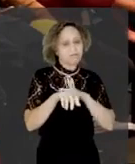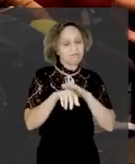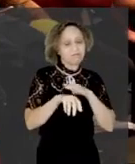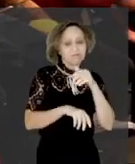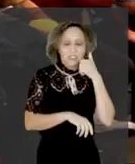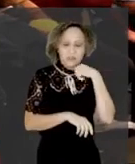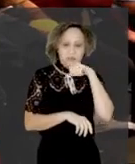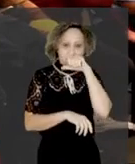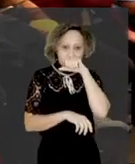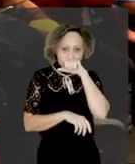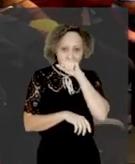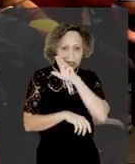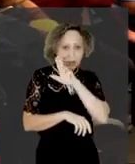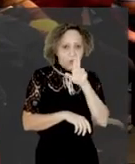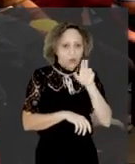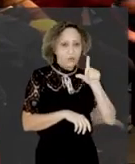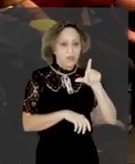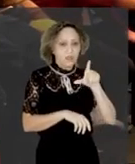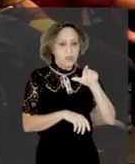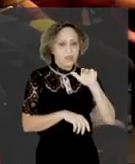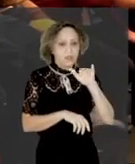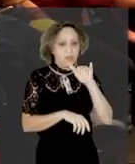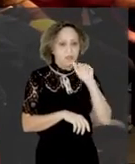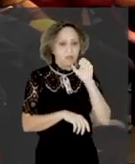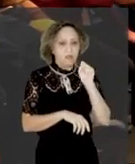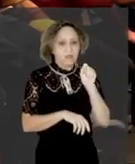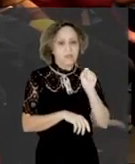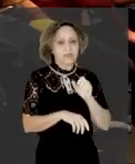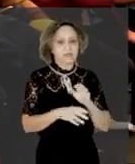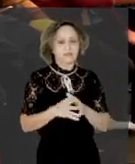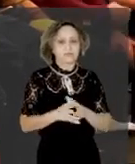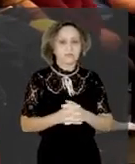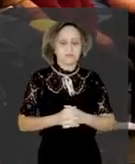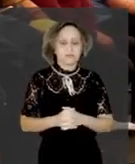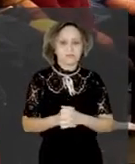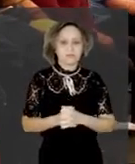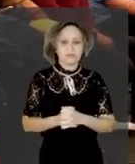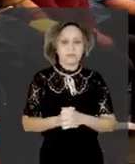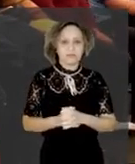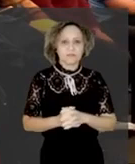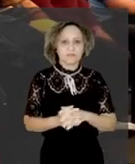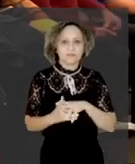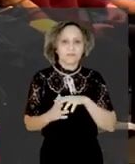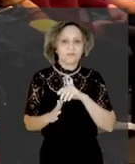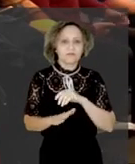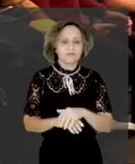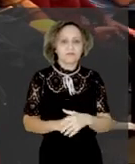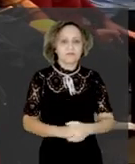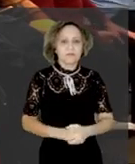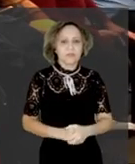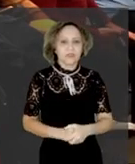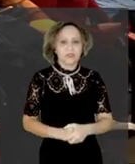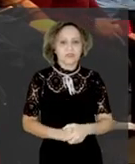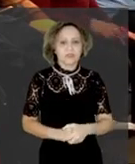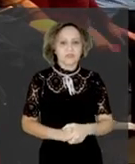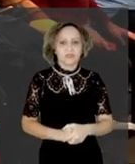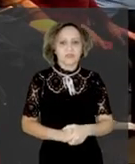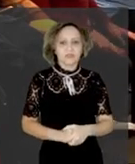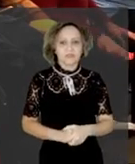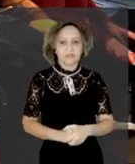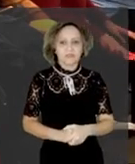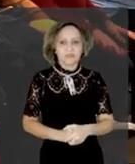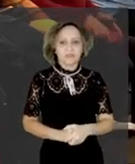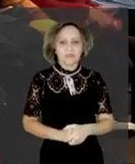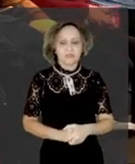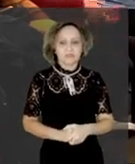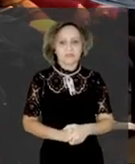Quero chamar, e aí eu quero uma salva de palma fortíssima aqui agora, porque eu